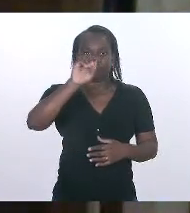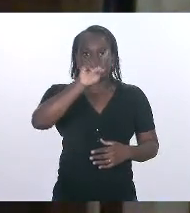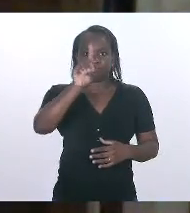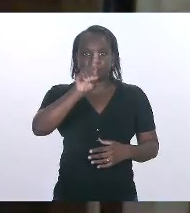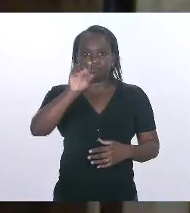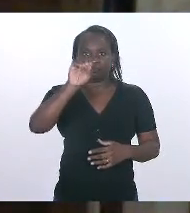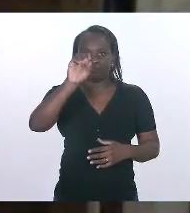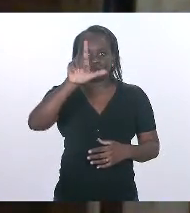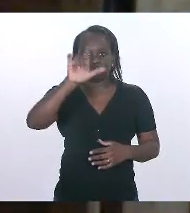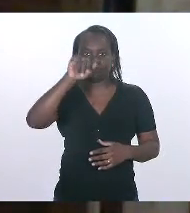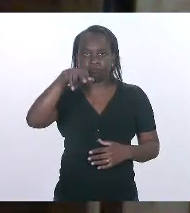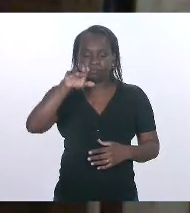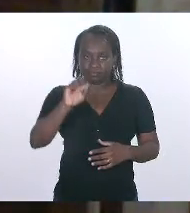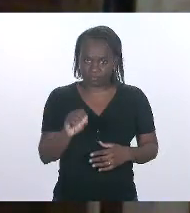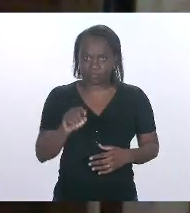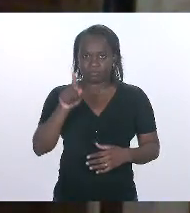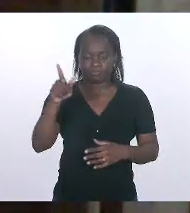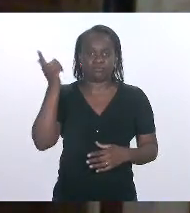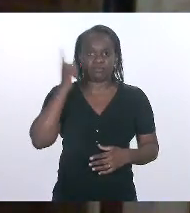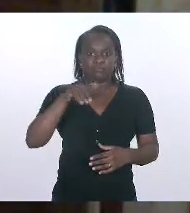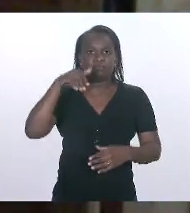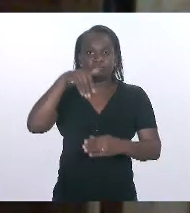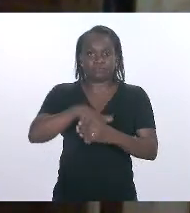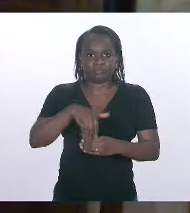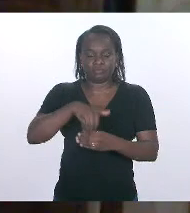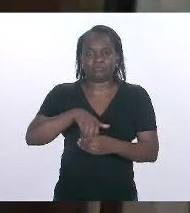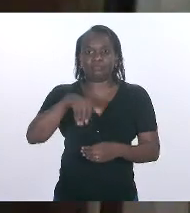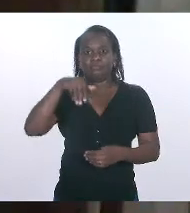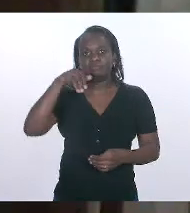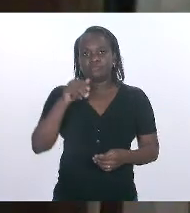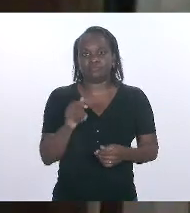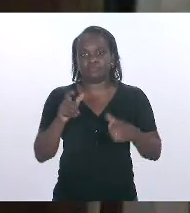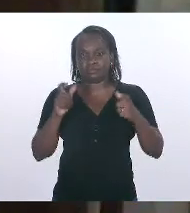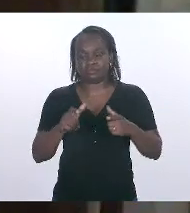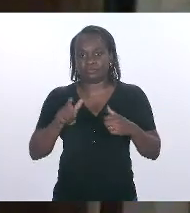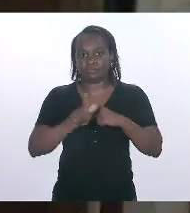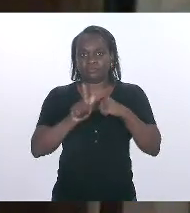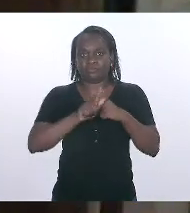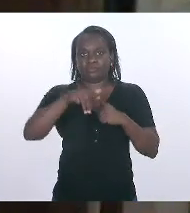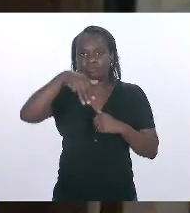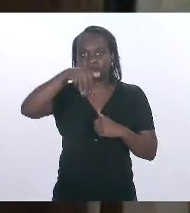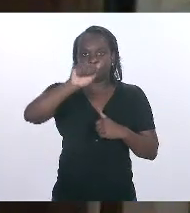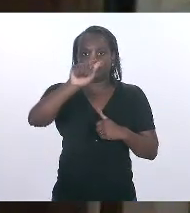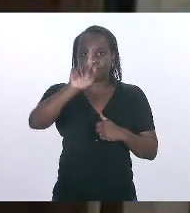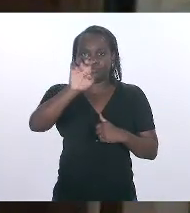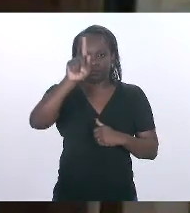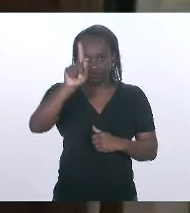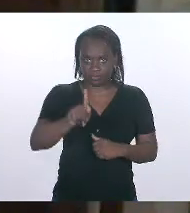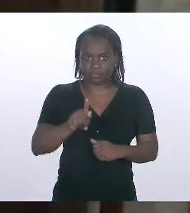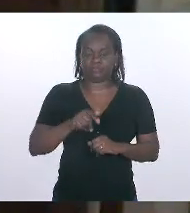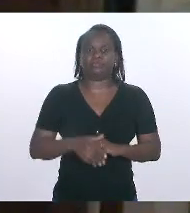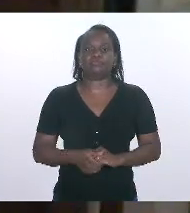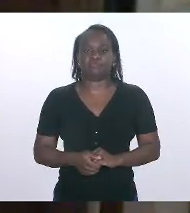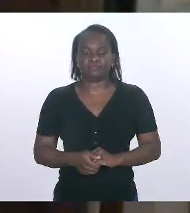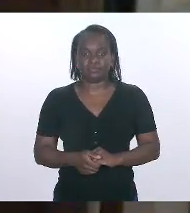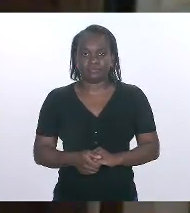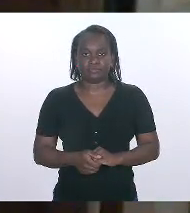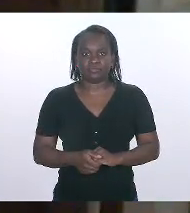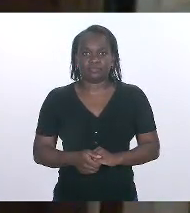Cozzolino, que venceu a eleição em Magé.